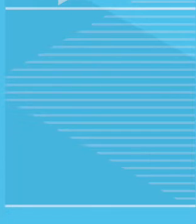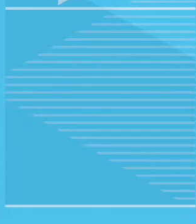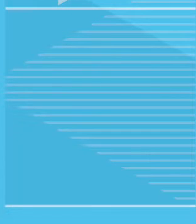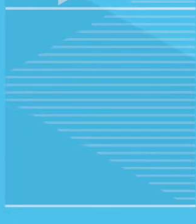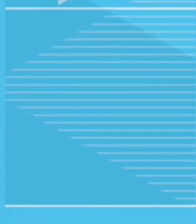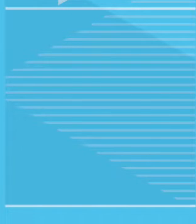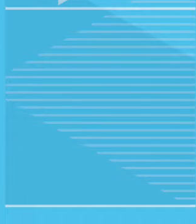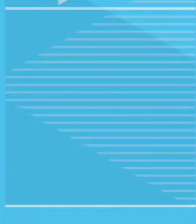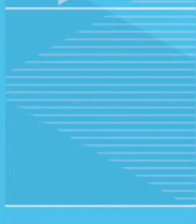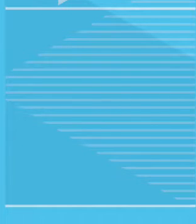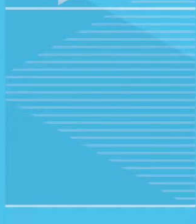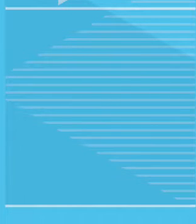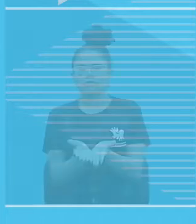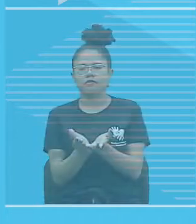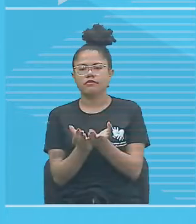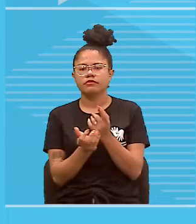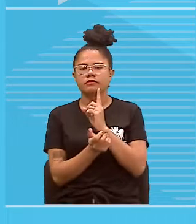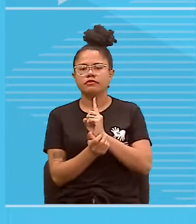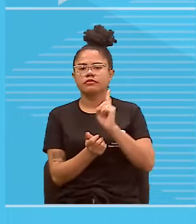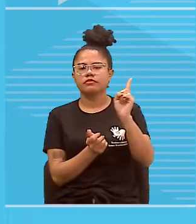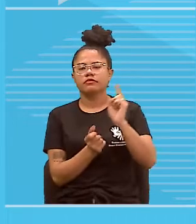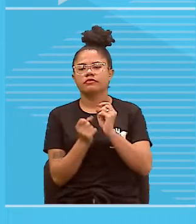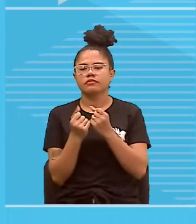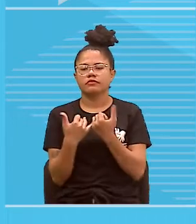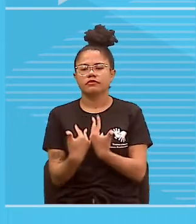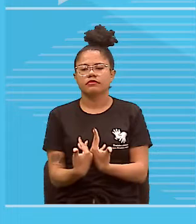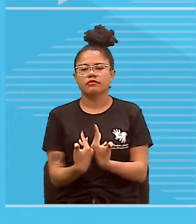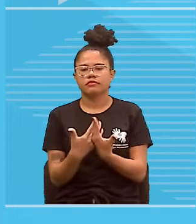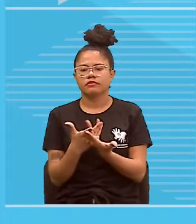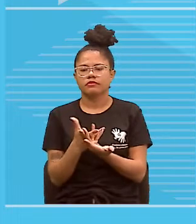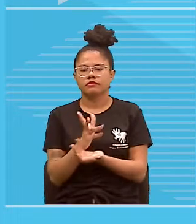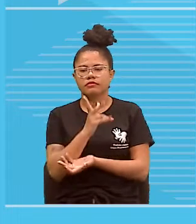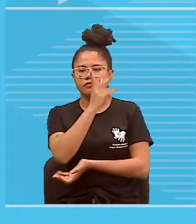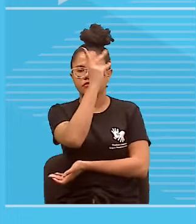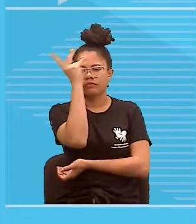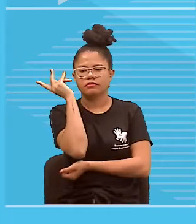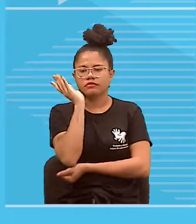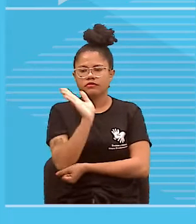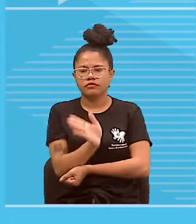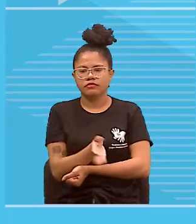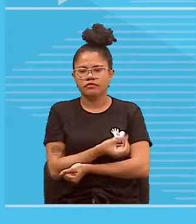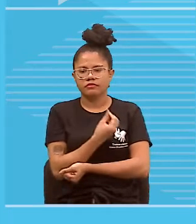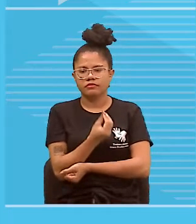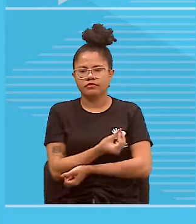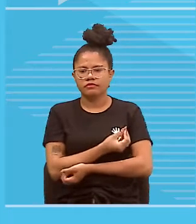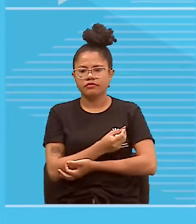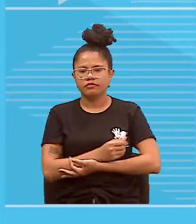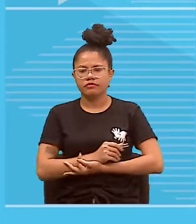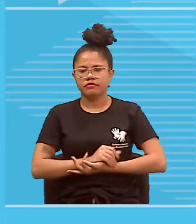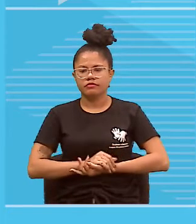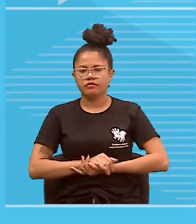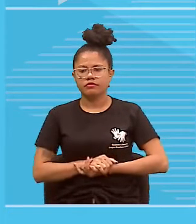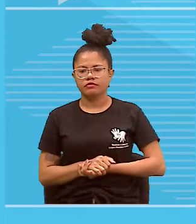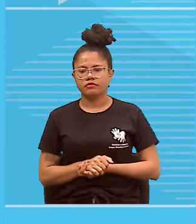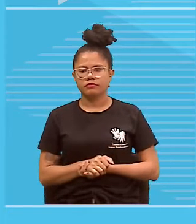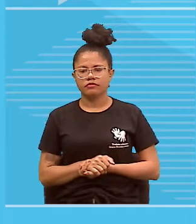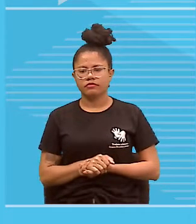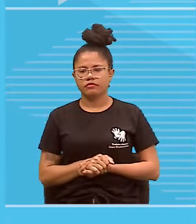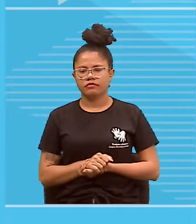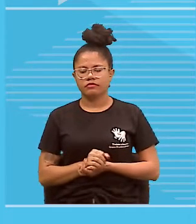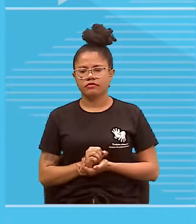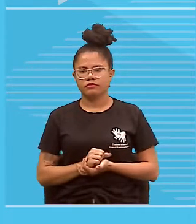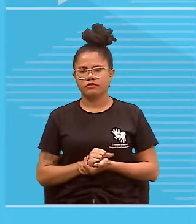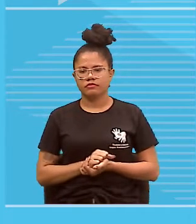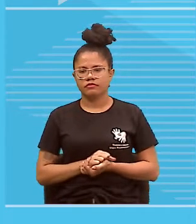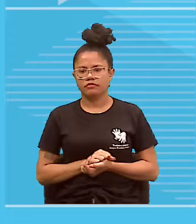a espécie humana já existia desde lá né pronto pera aí deixa eu ver se apareceu não só apareceu esse pedaço